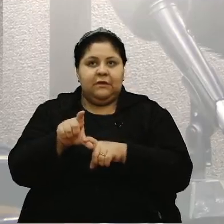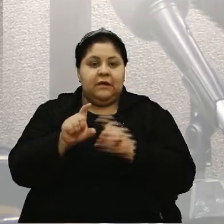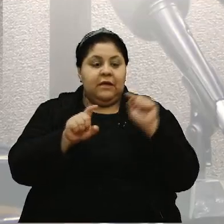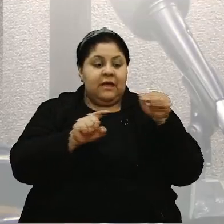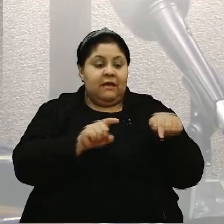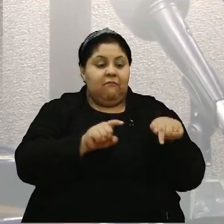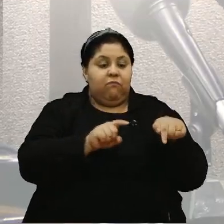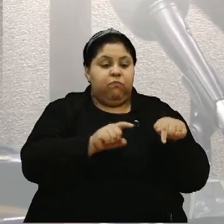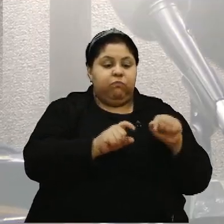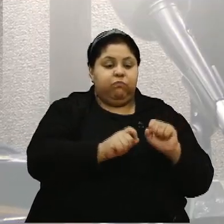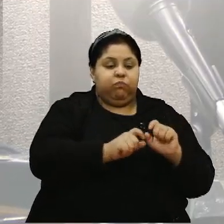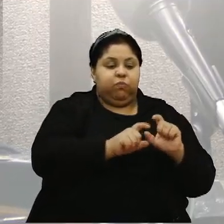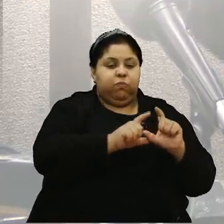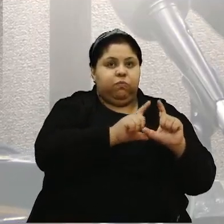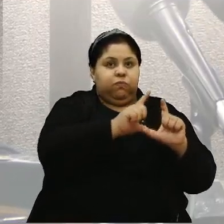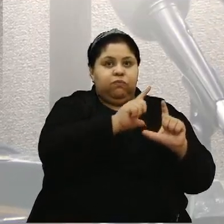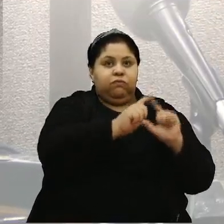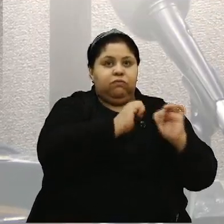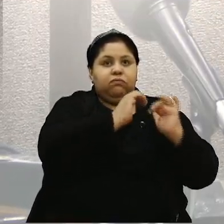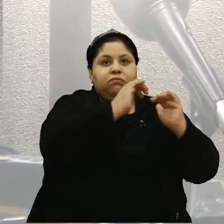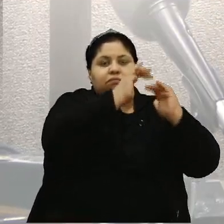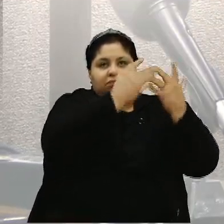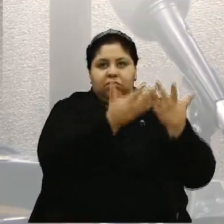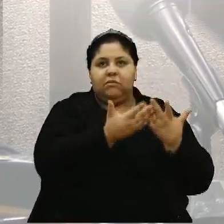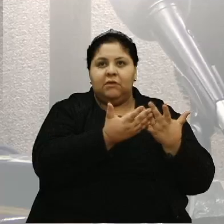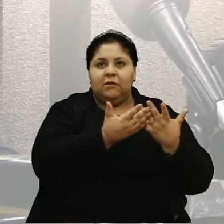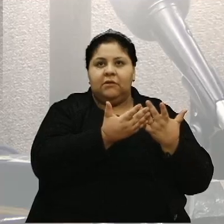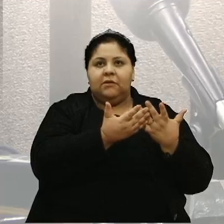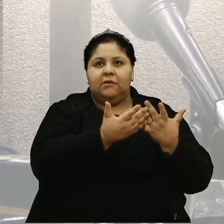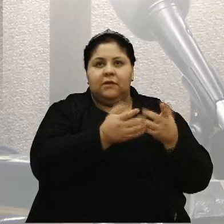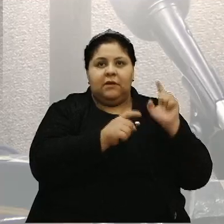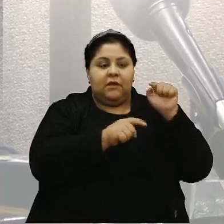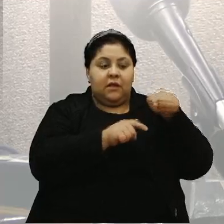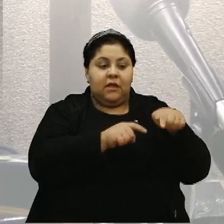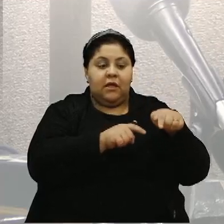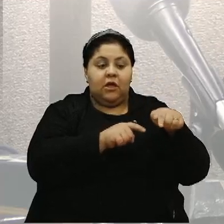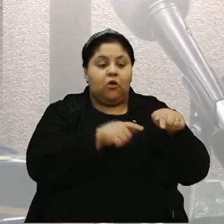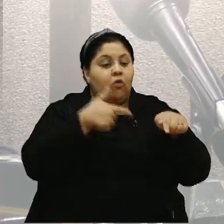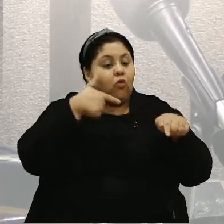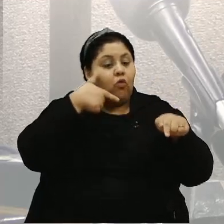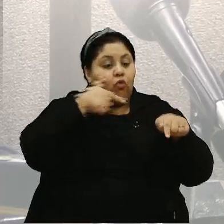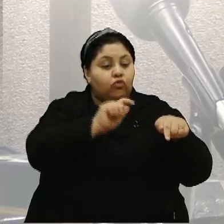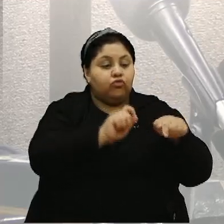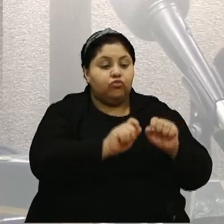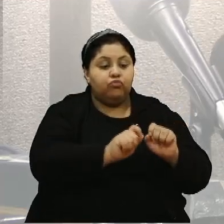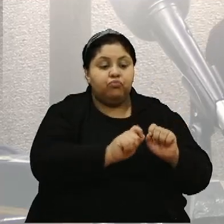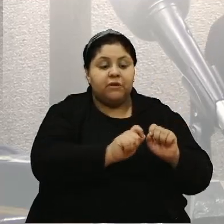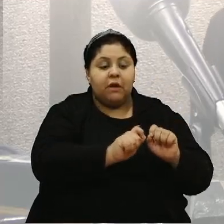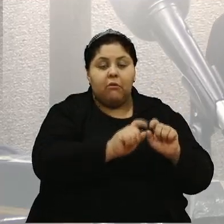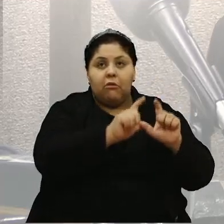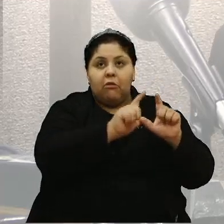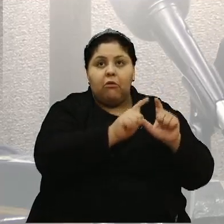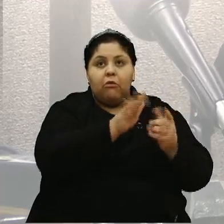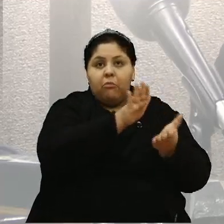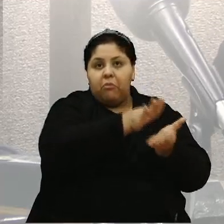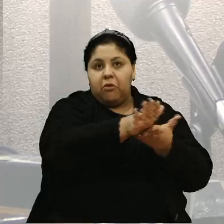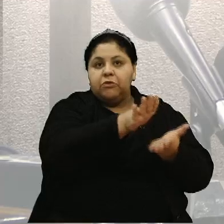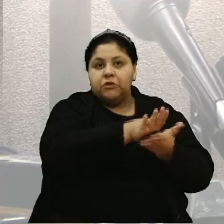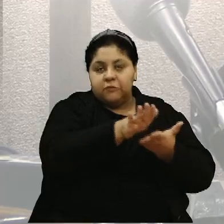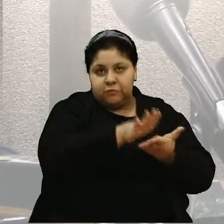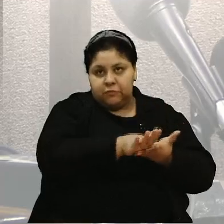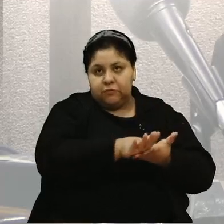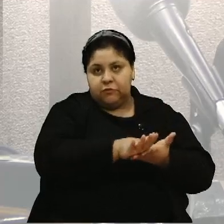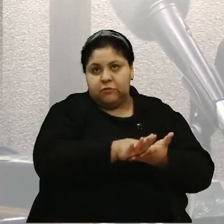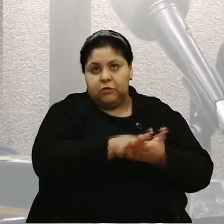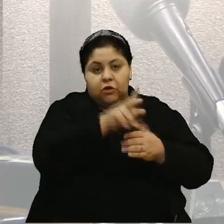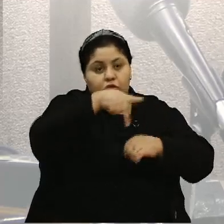manter o superávit, que é as receitas. A receita você consegue aumentando pela produção e produtividade, ou seja, um